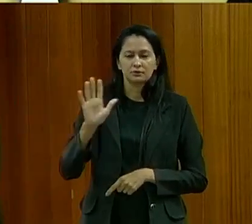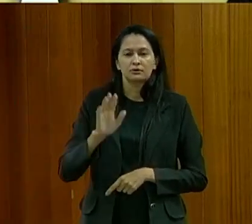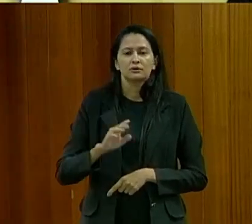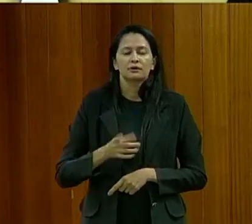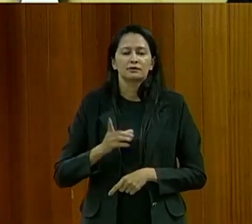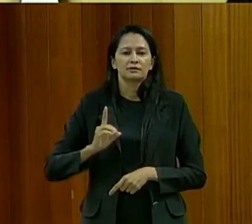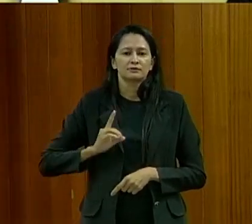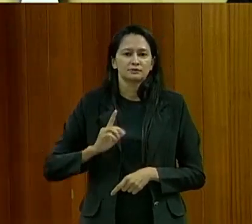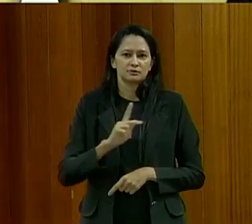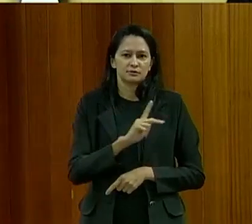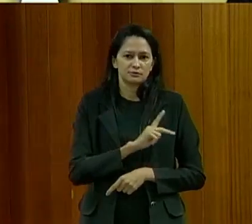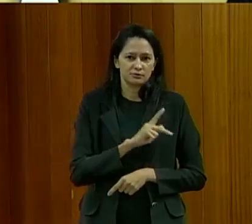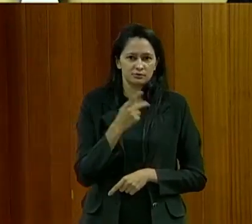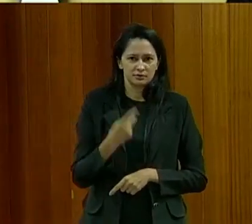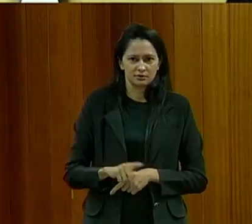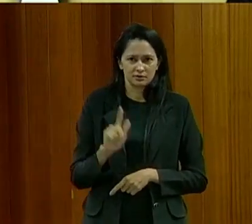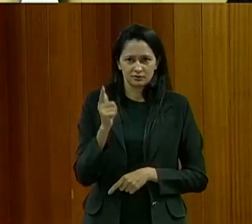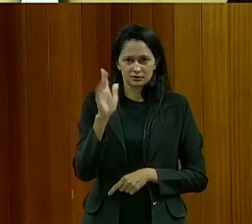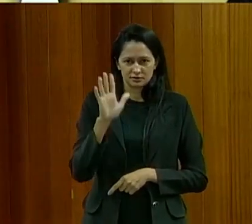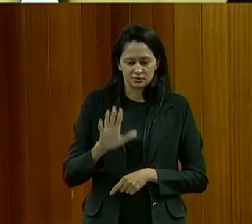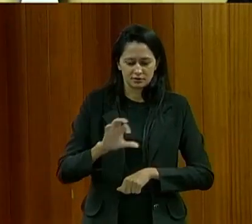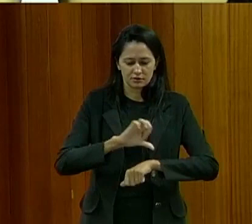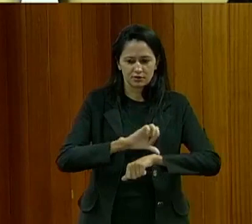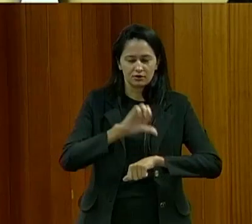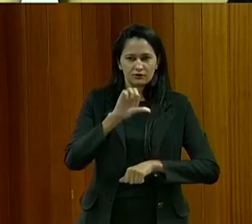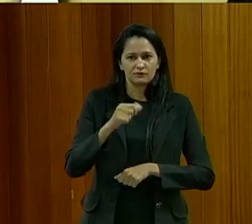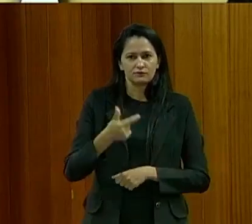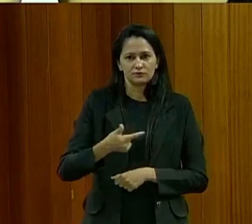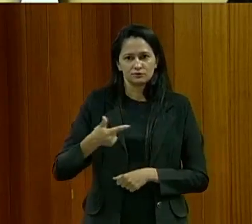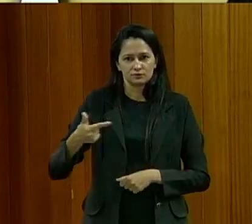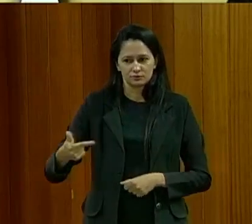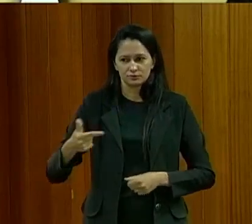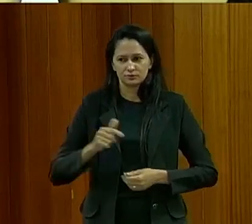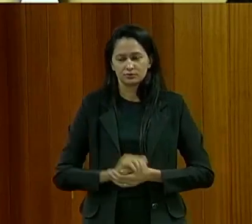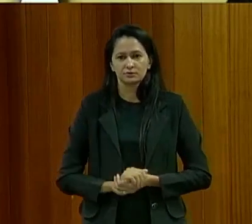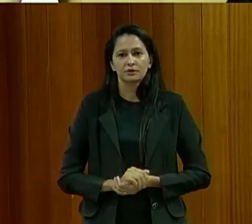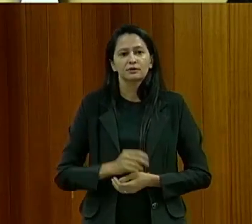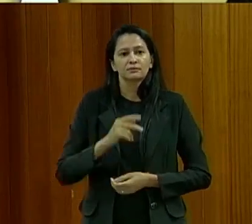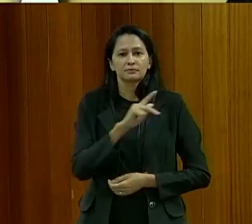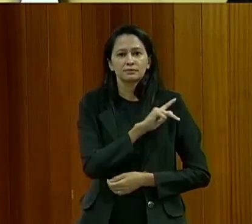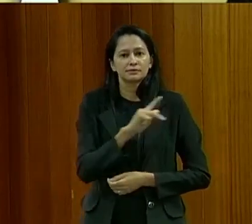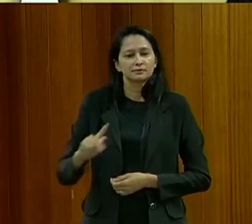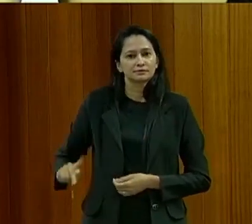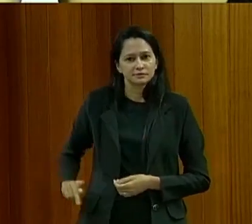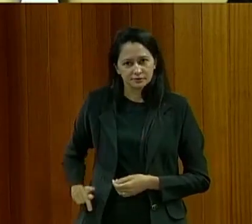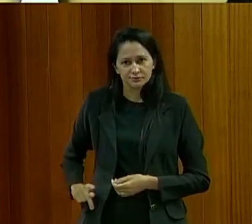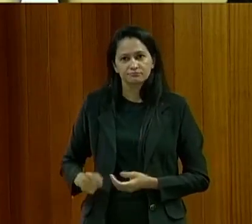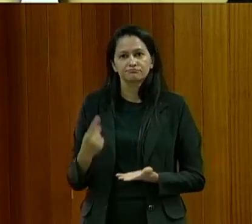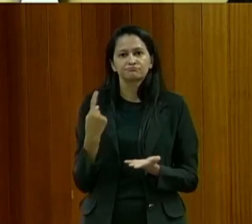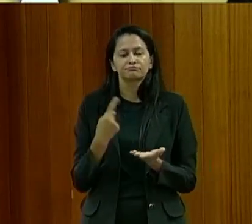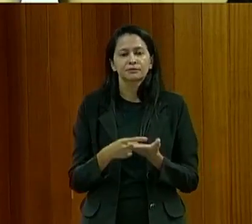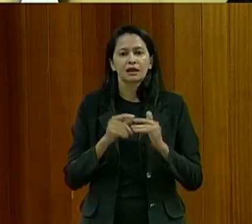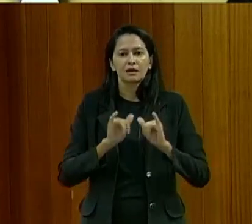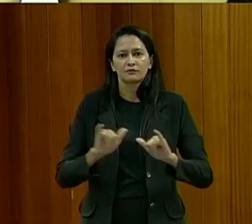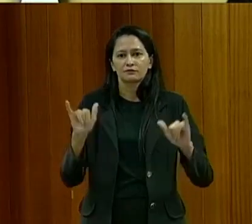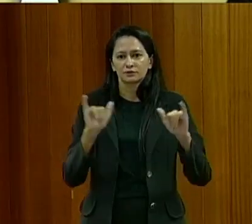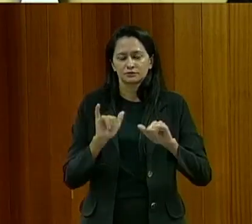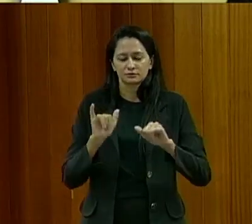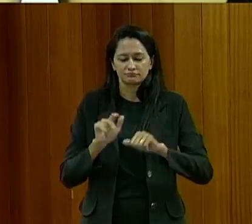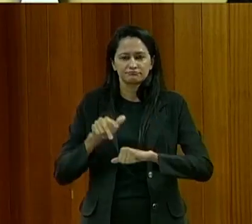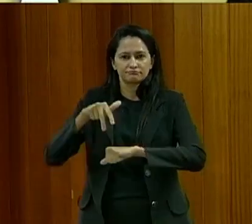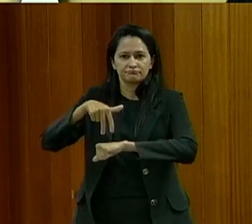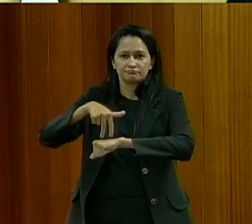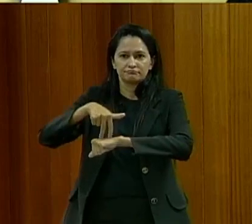de Goiás, às 9 horas e 22 minutos, o senhor presidente passou para pequeno